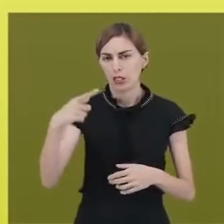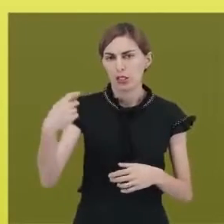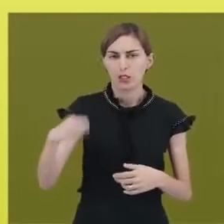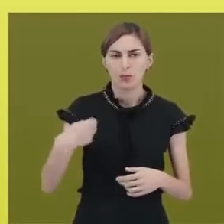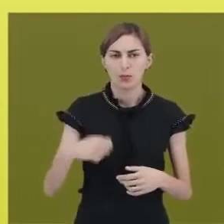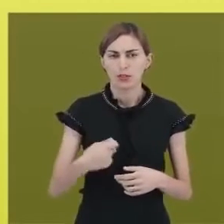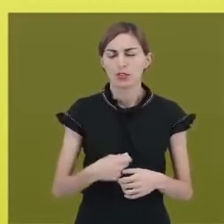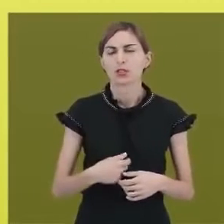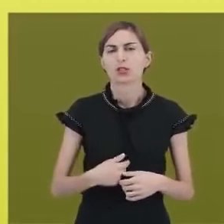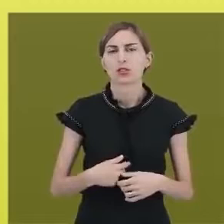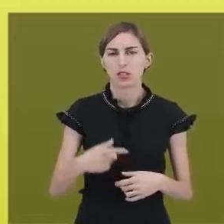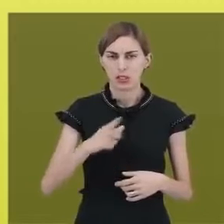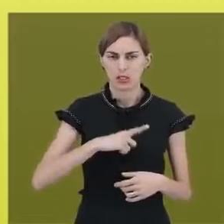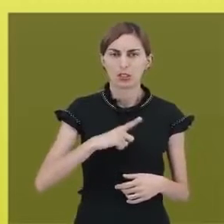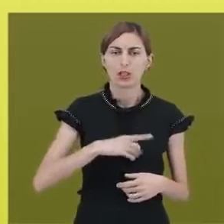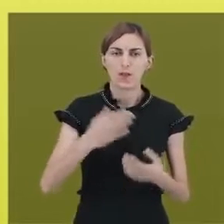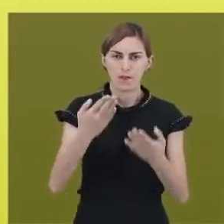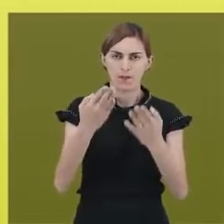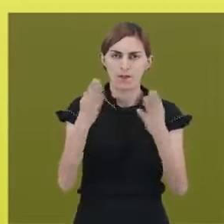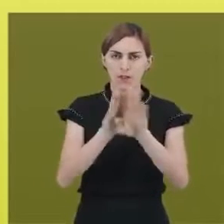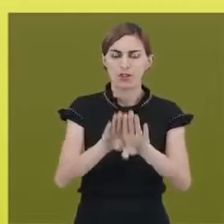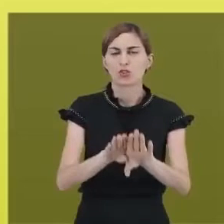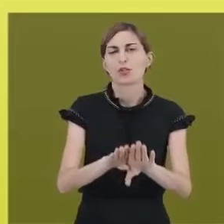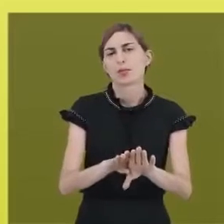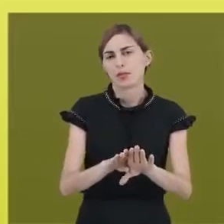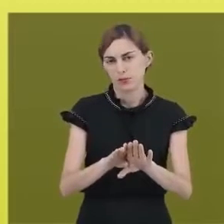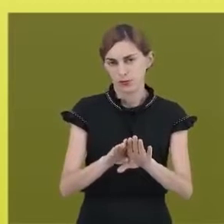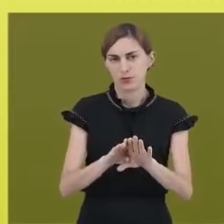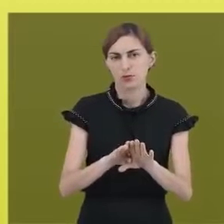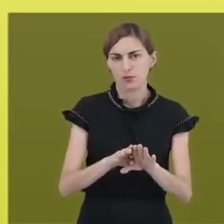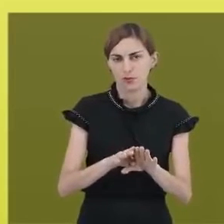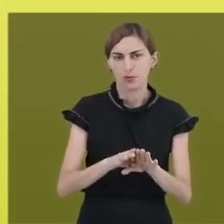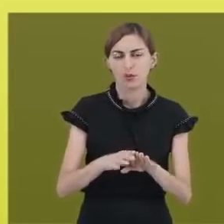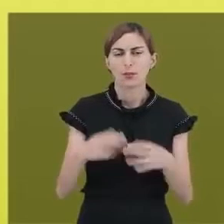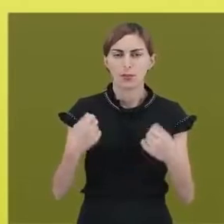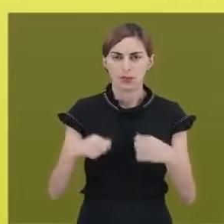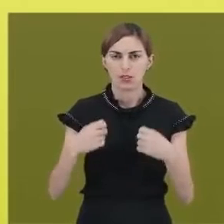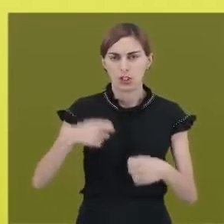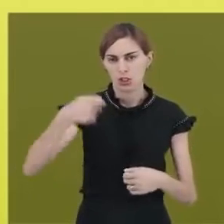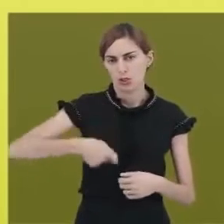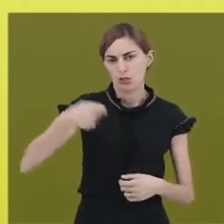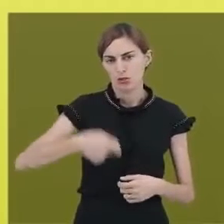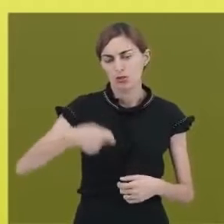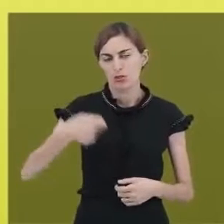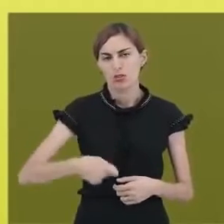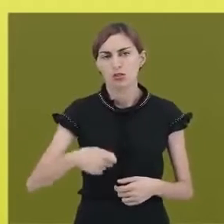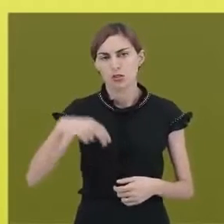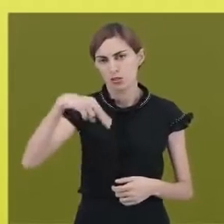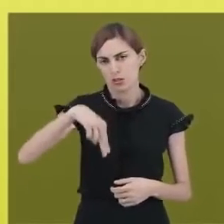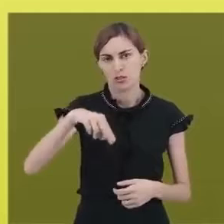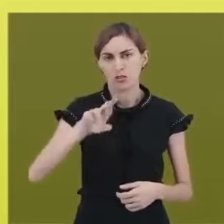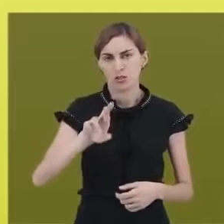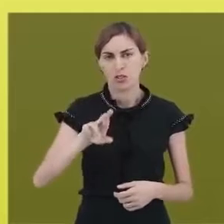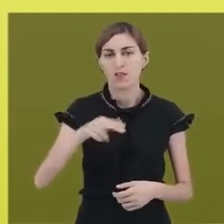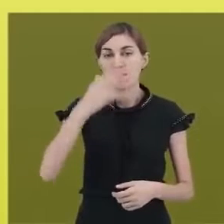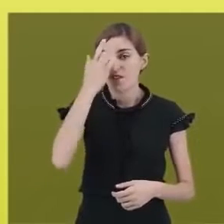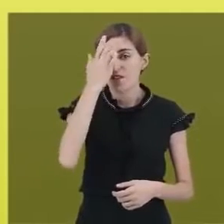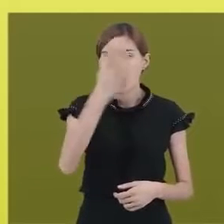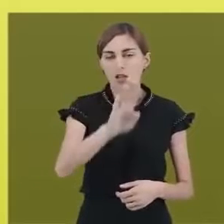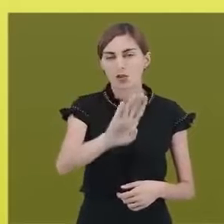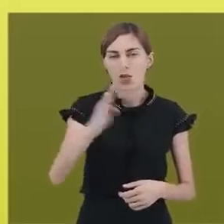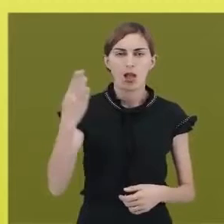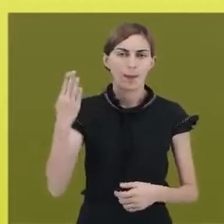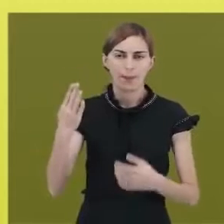ter um fechamento automático, essa é a exigência da NR23, e também de fácil abertura pelos dois